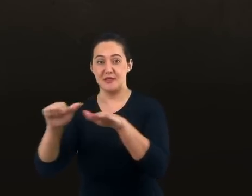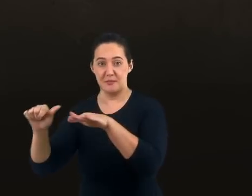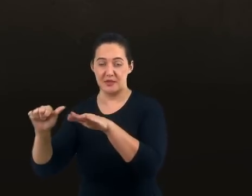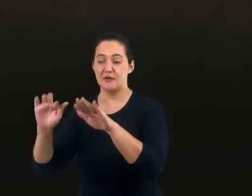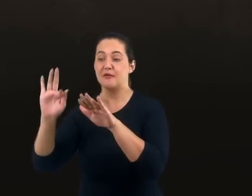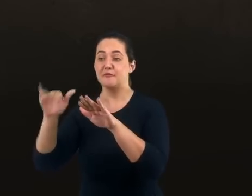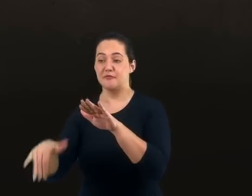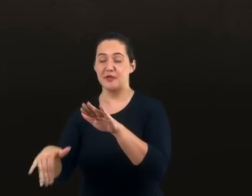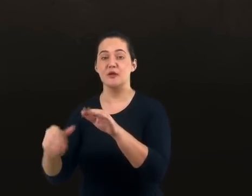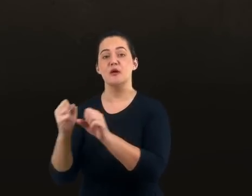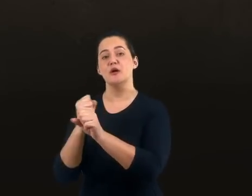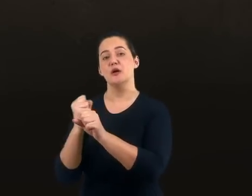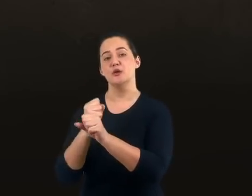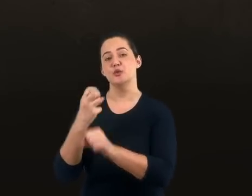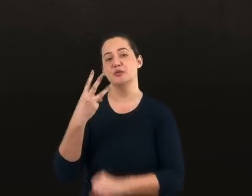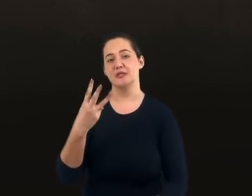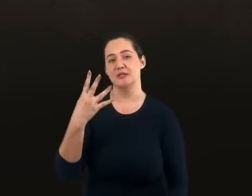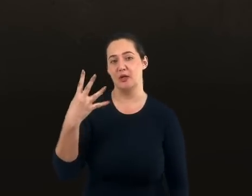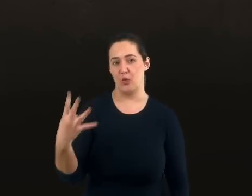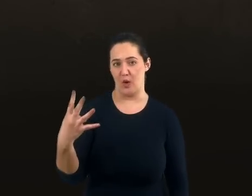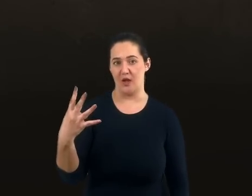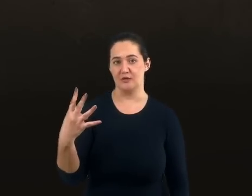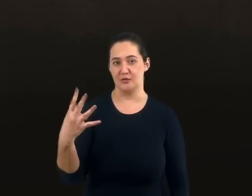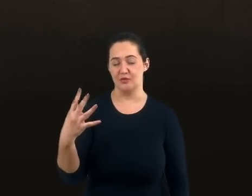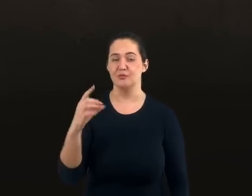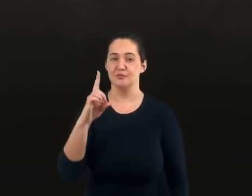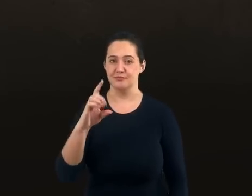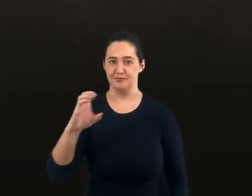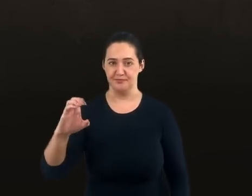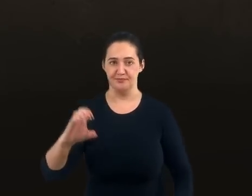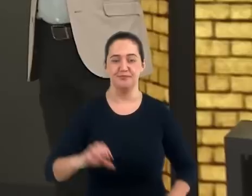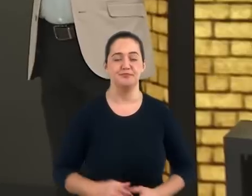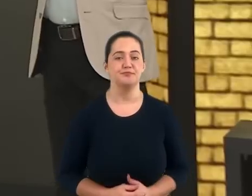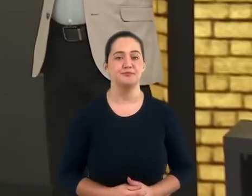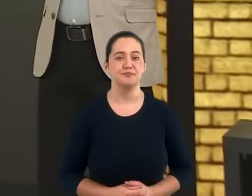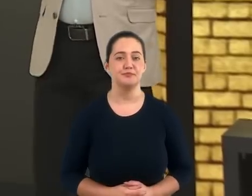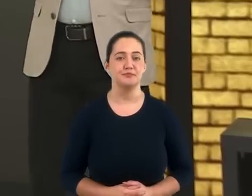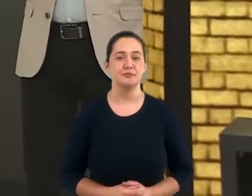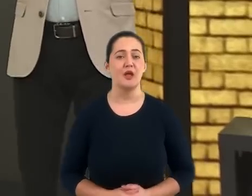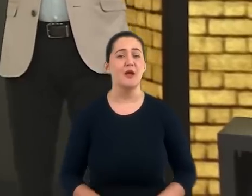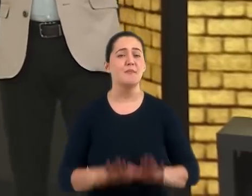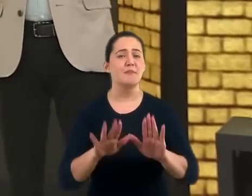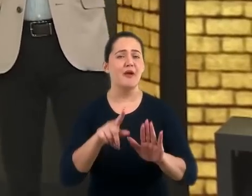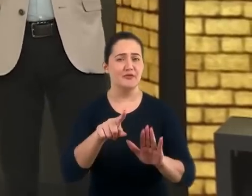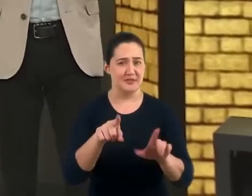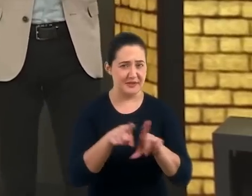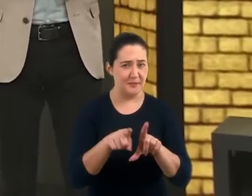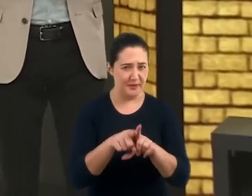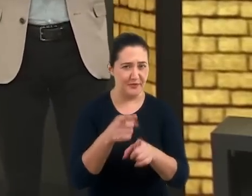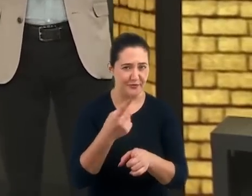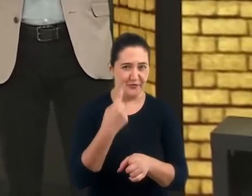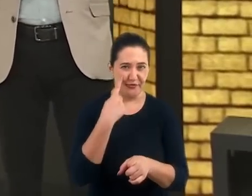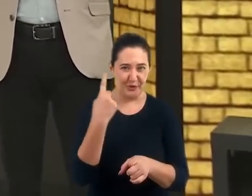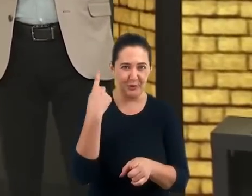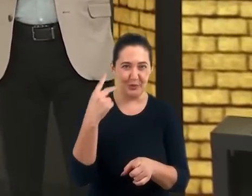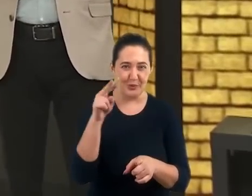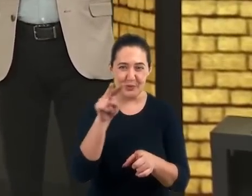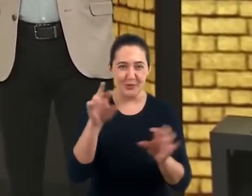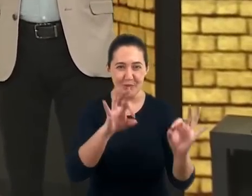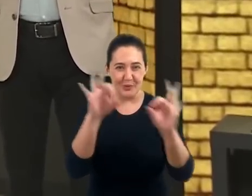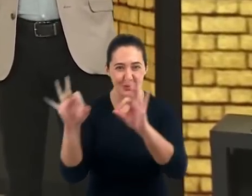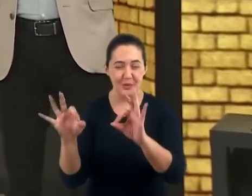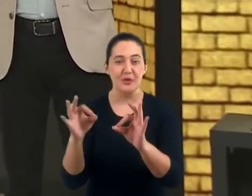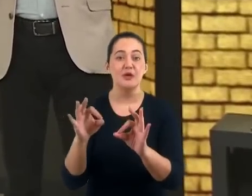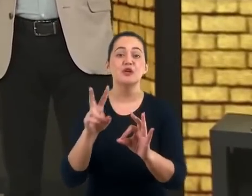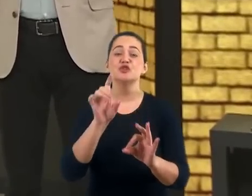ou culminam no ano 34 de nossa era. Mas, como você também viu no programa anterior,